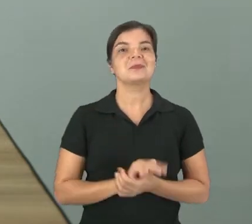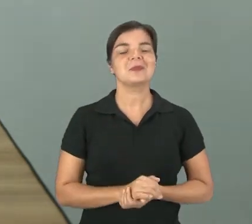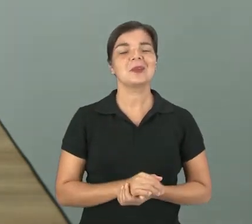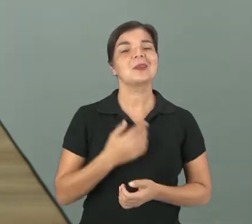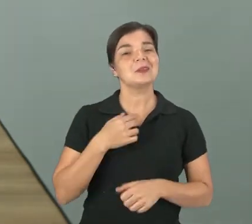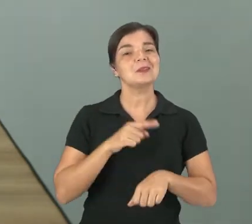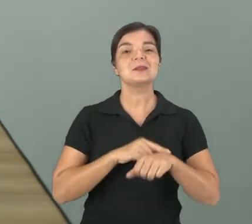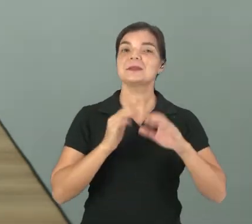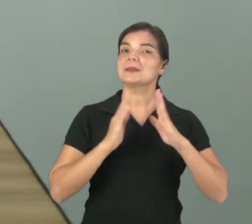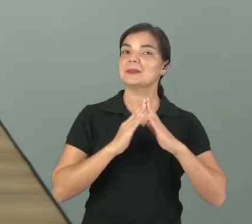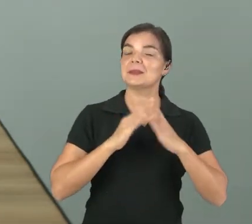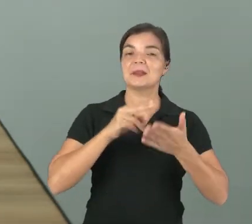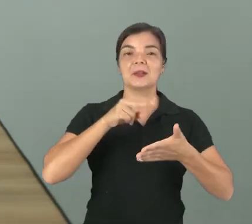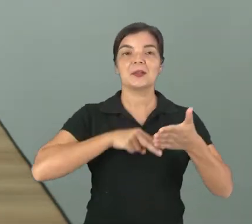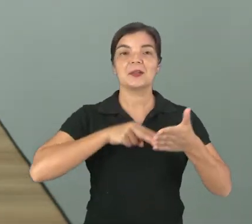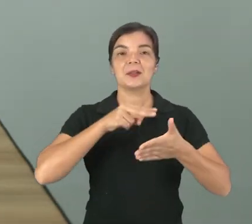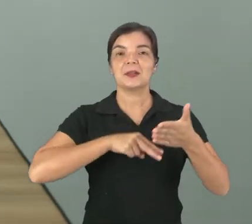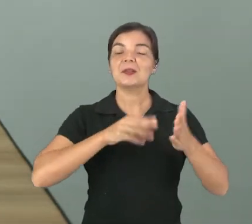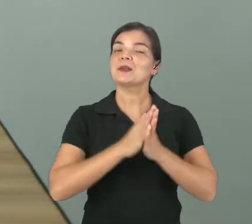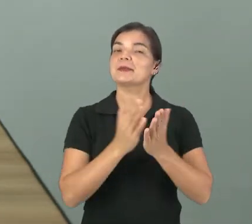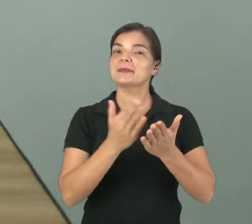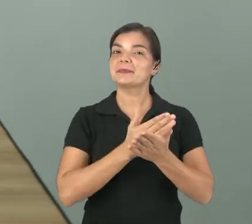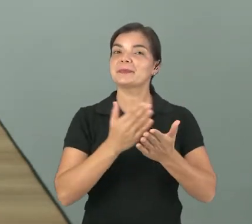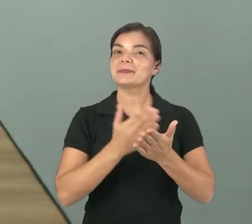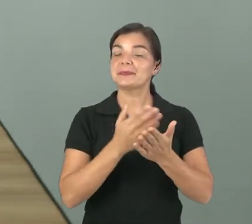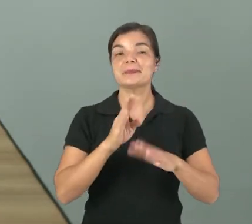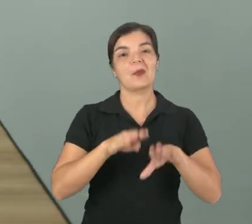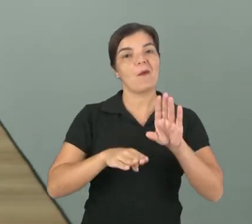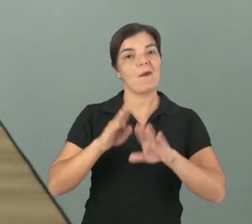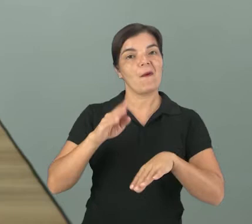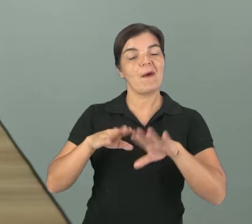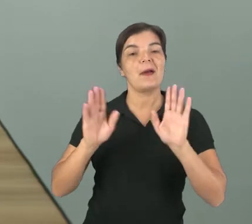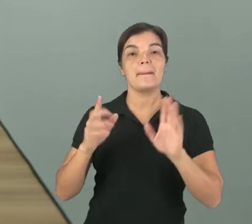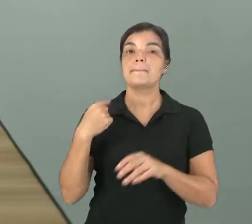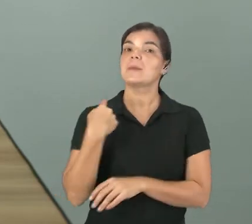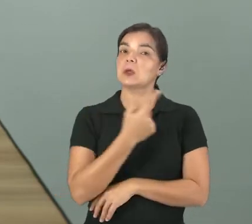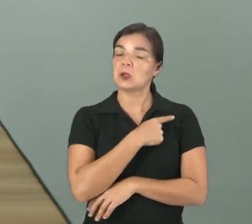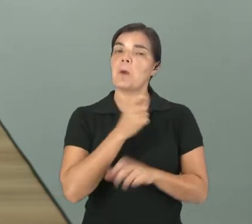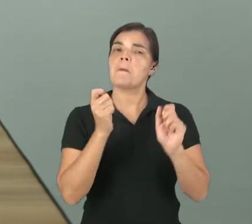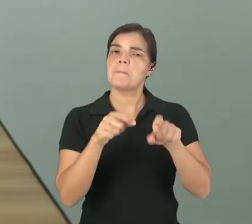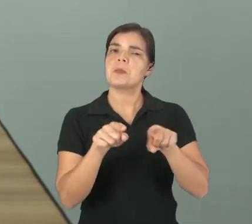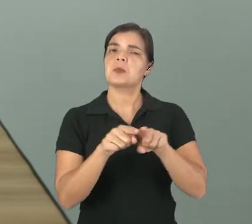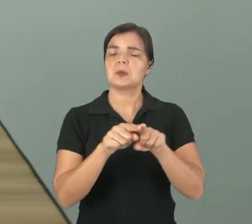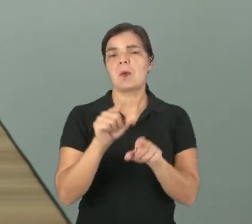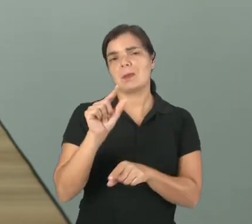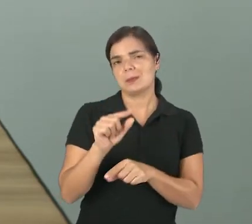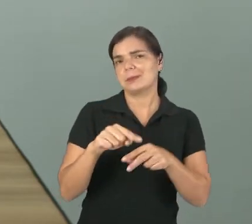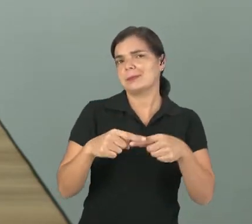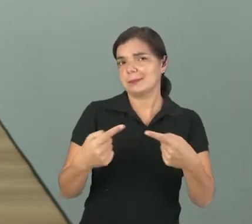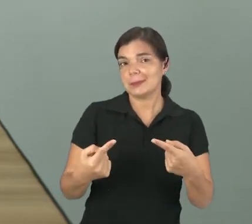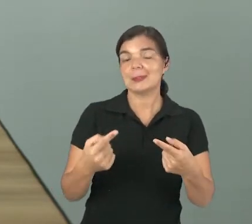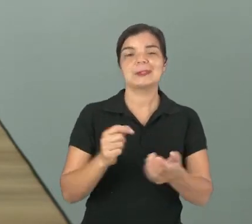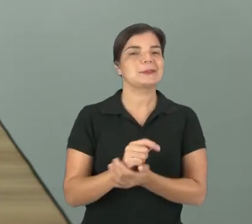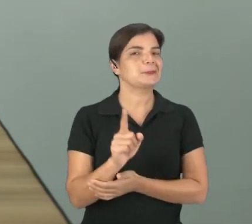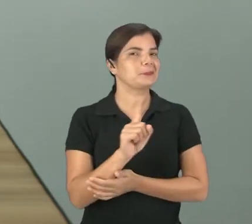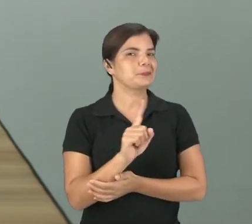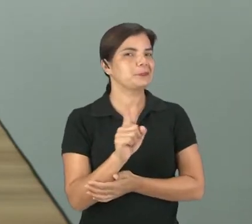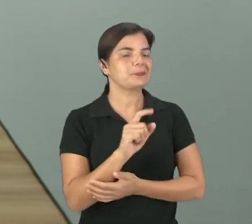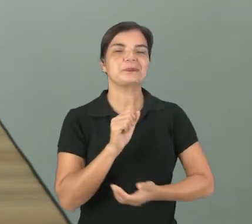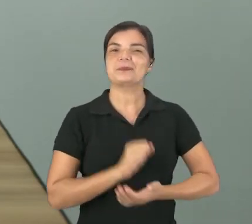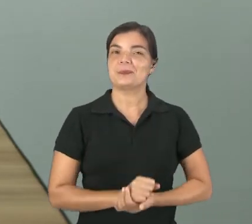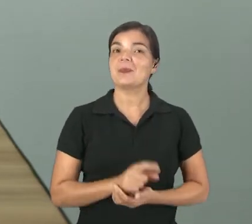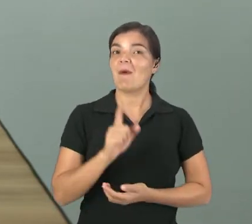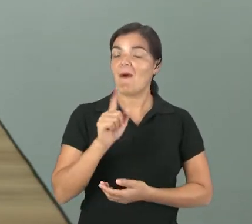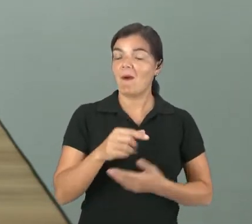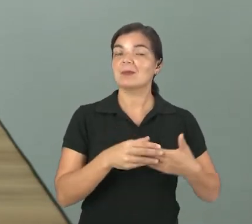outrora estava lá em casa, lendo apenas um pequeno livro, que muitas vezes para nós pode parecer pouca coisa, mas não é. E